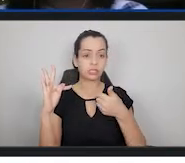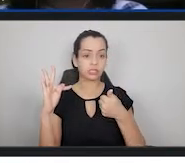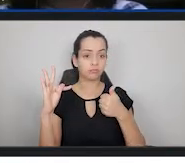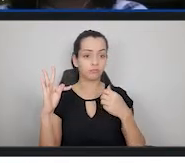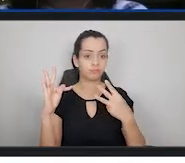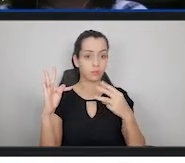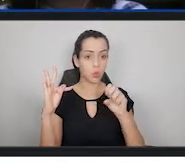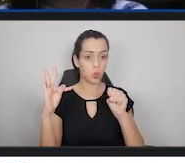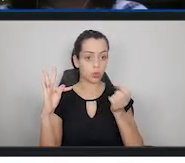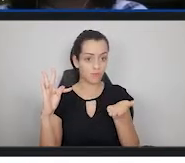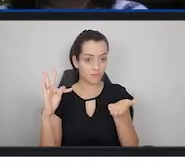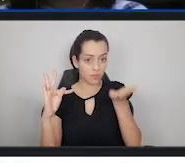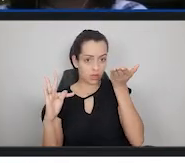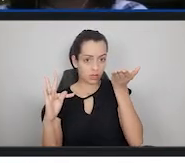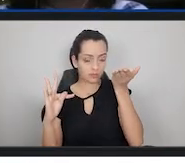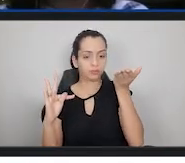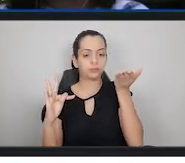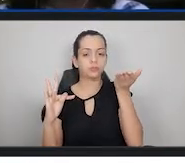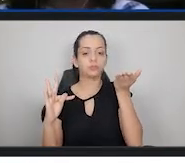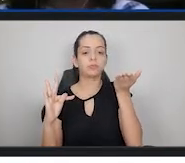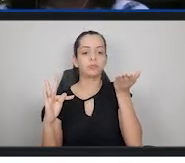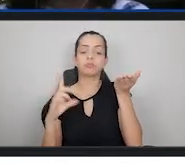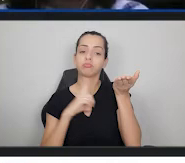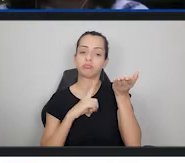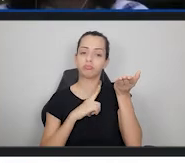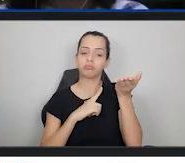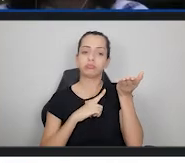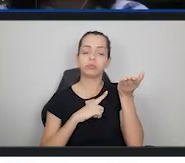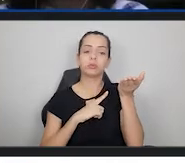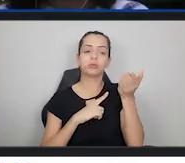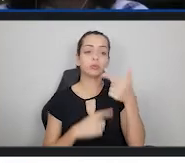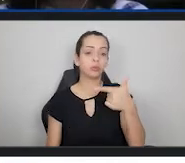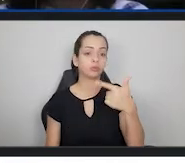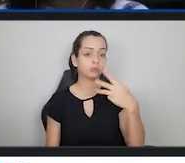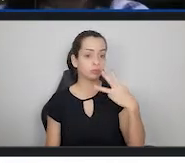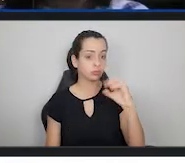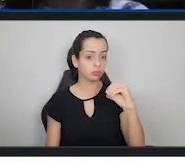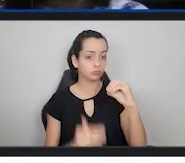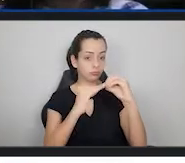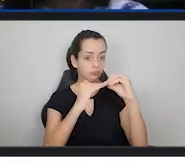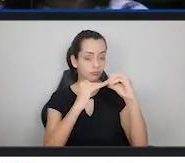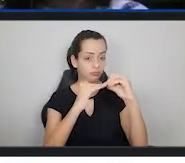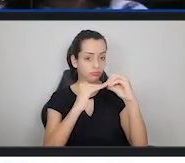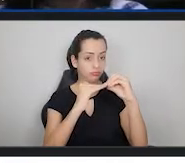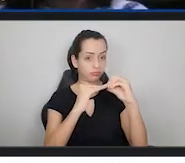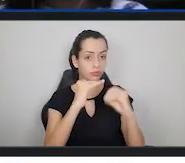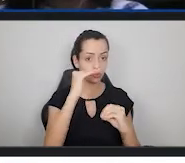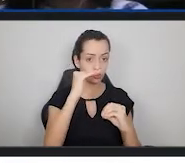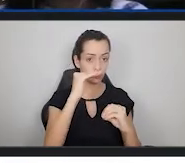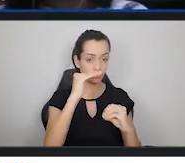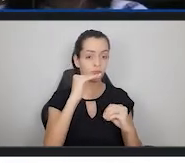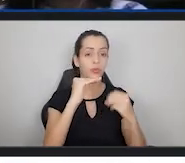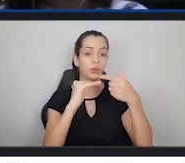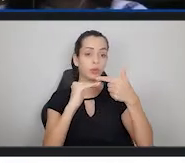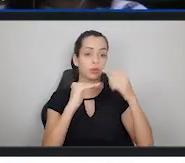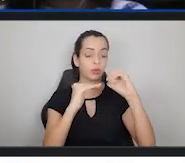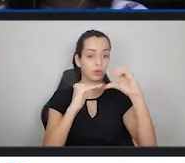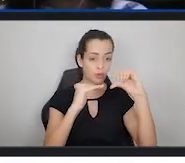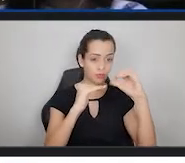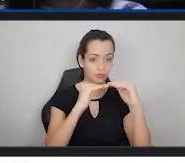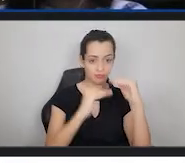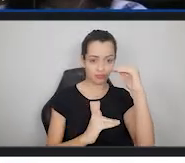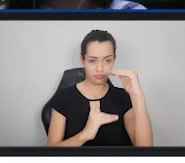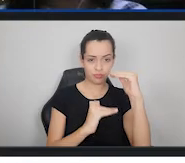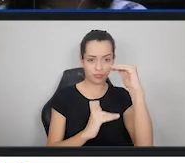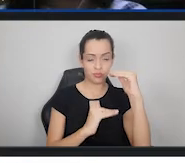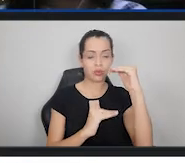de 138 aqui, ó. Aqui a gente chama de menor que 230 e acima de 69, a